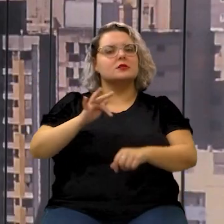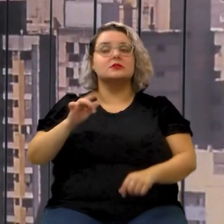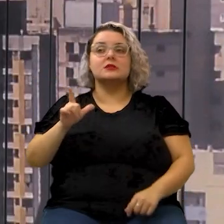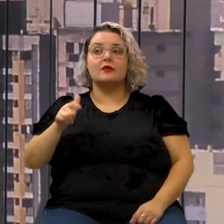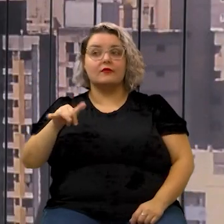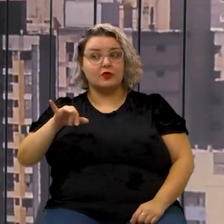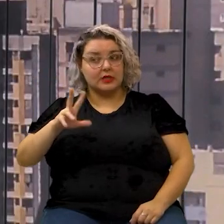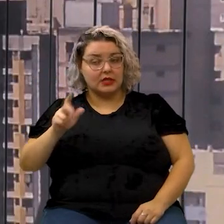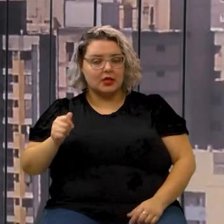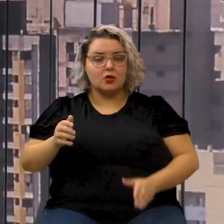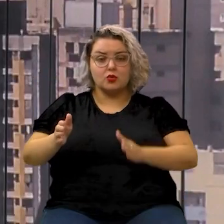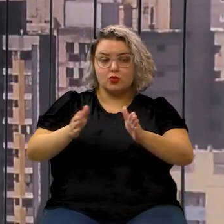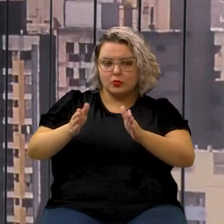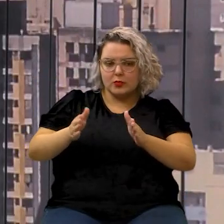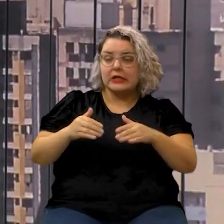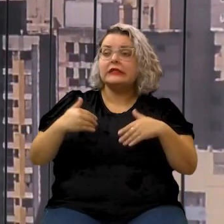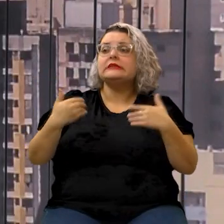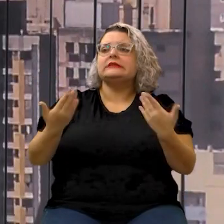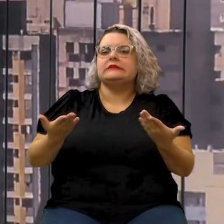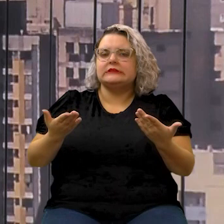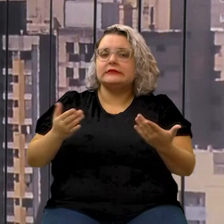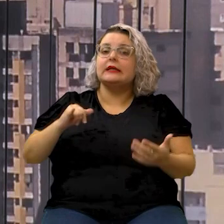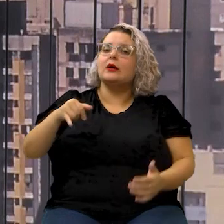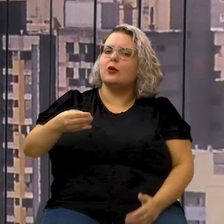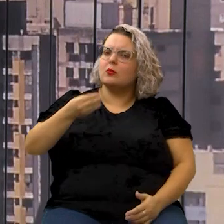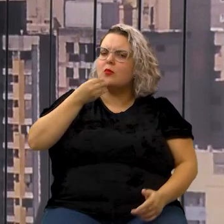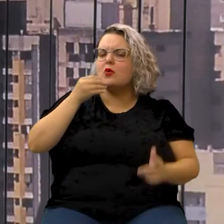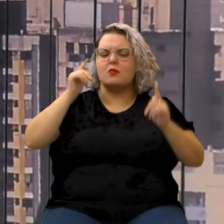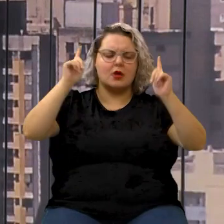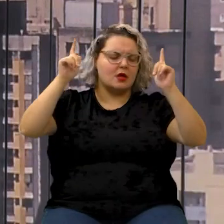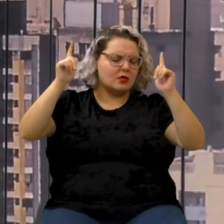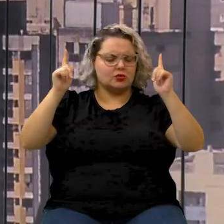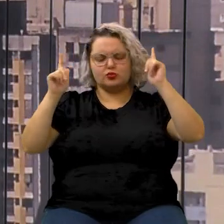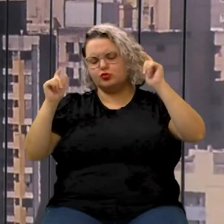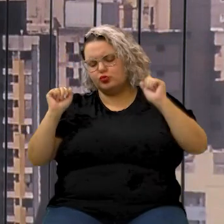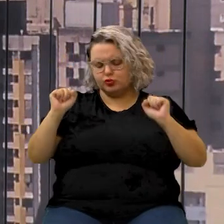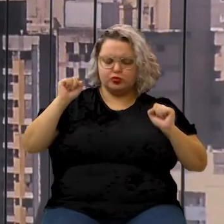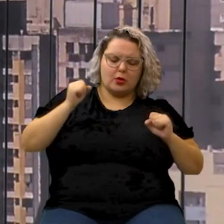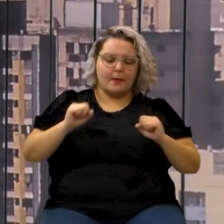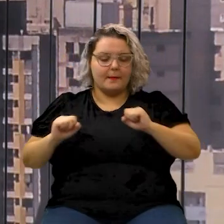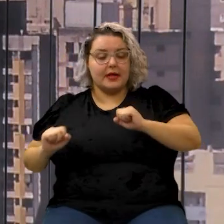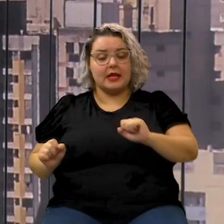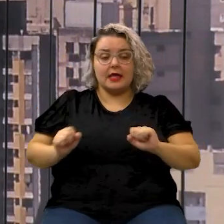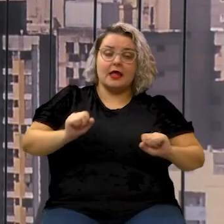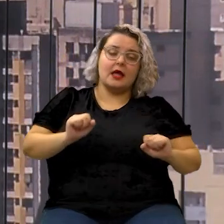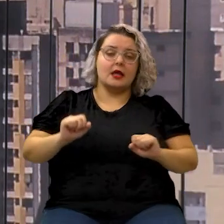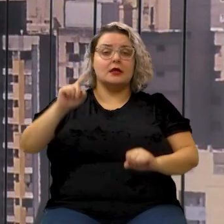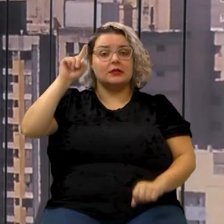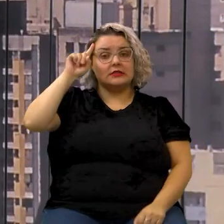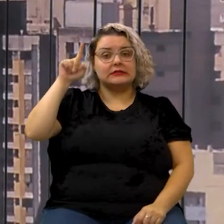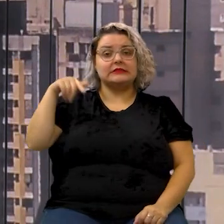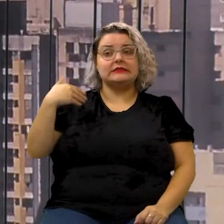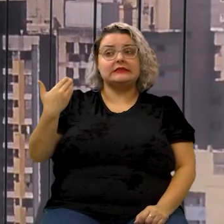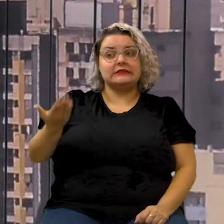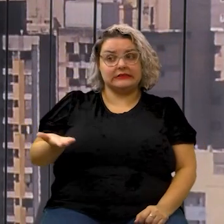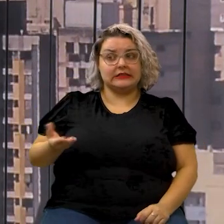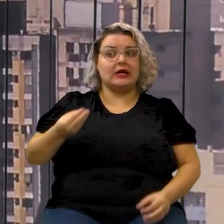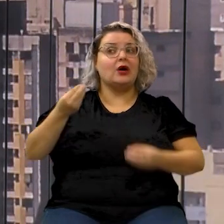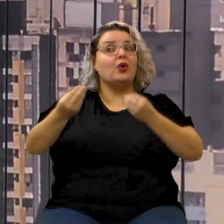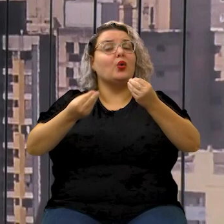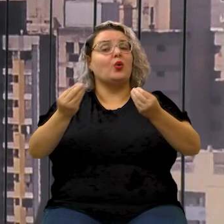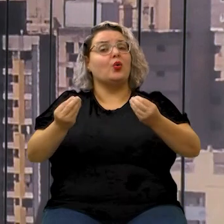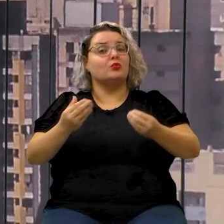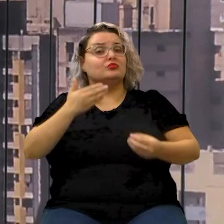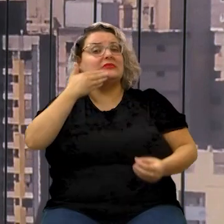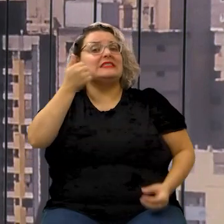folia, durante a folia, e aí aproveitei, curti bastante. E o dia seguinte, como é que a gente se recupera